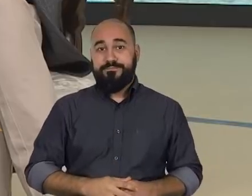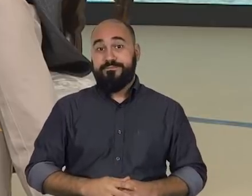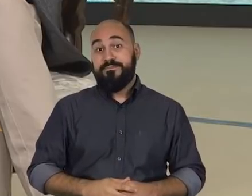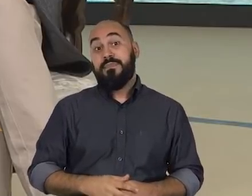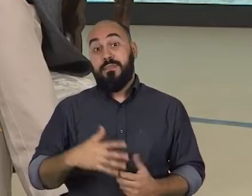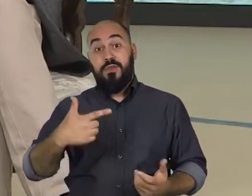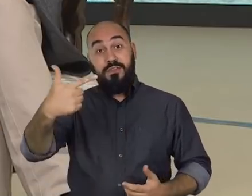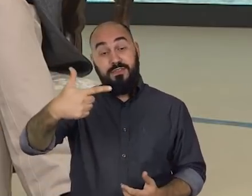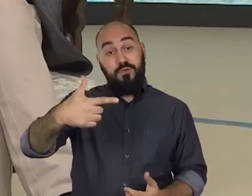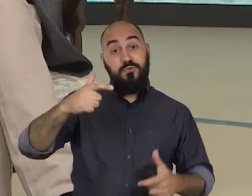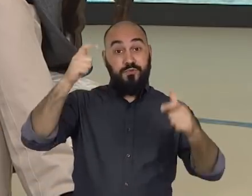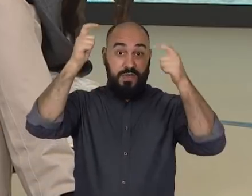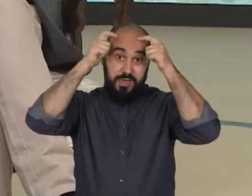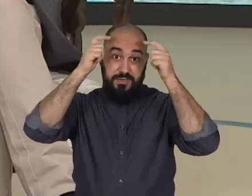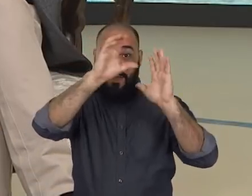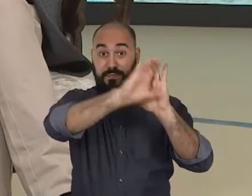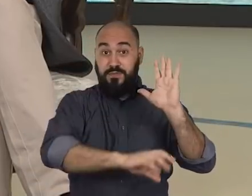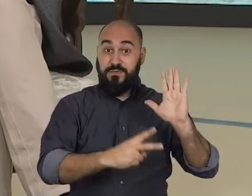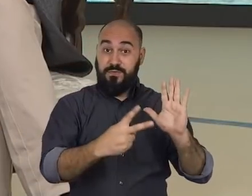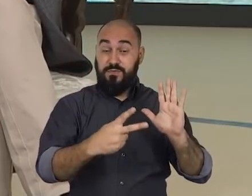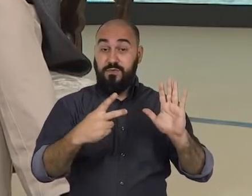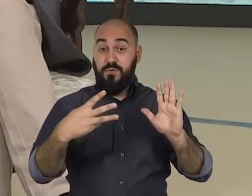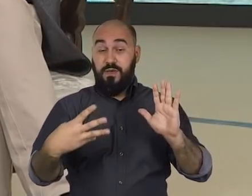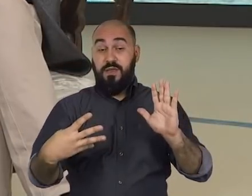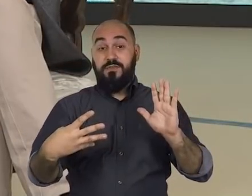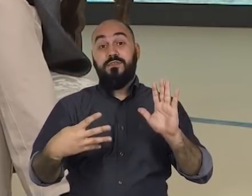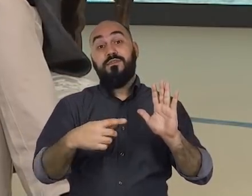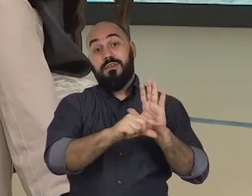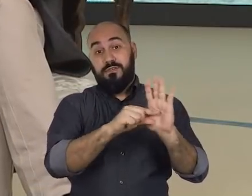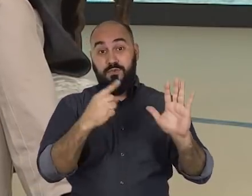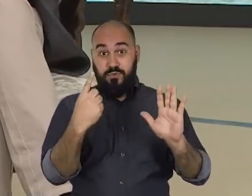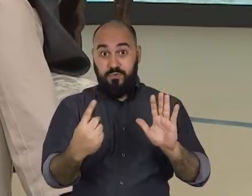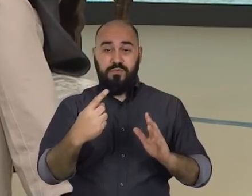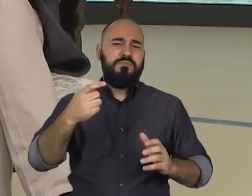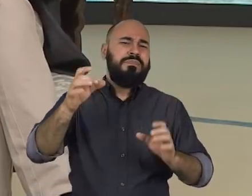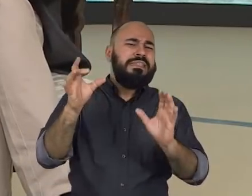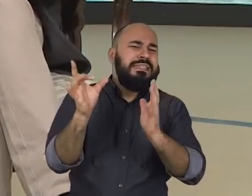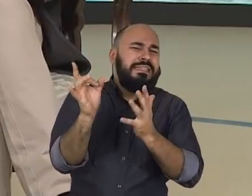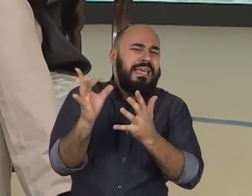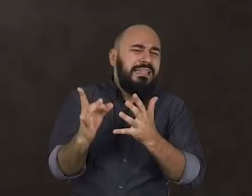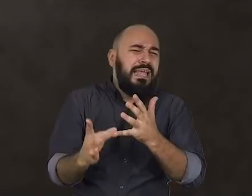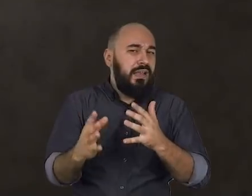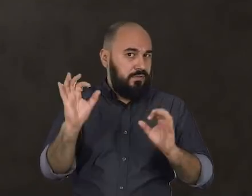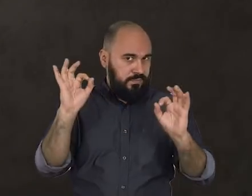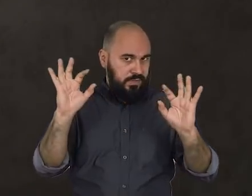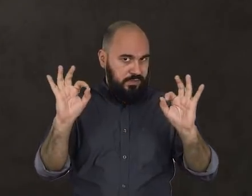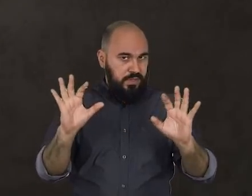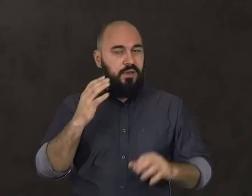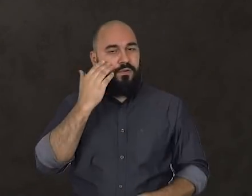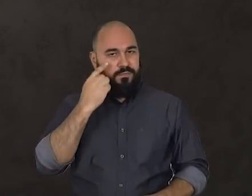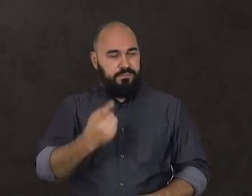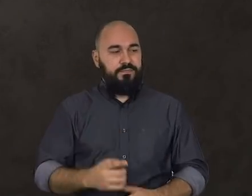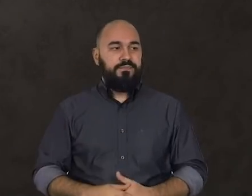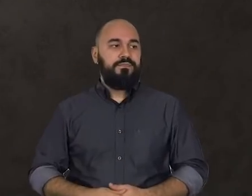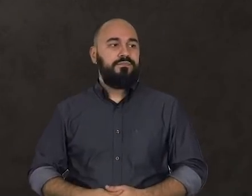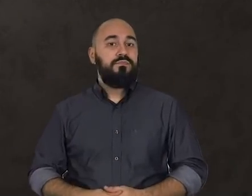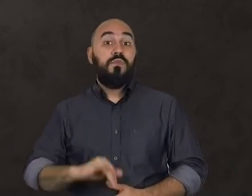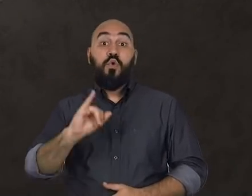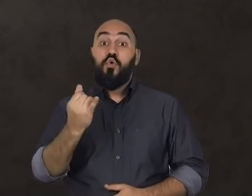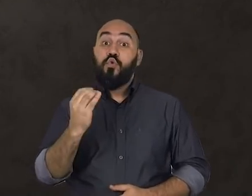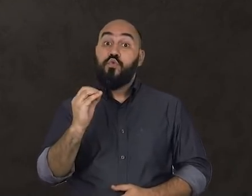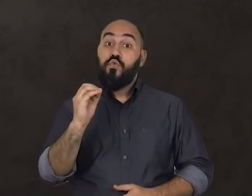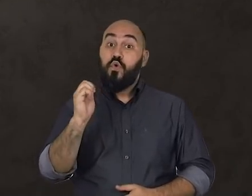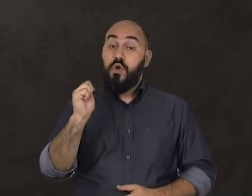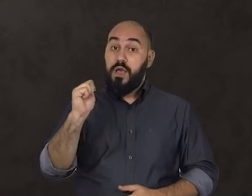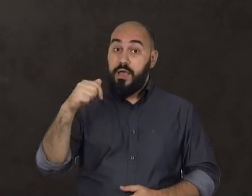Reis capítulo 24, versículo 1, que acrescenta um detalhe especial. Eu vou ler para você. Jeoaquim tornou-se seu servo